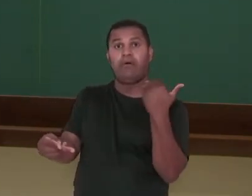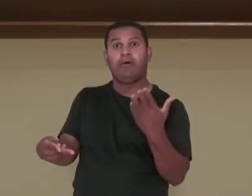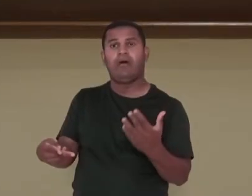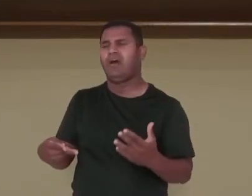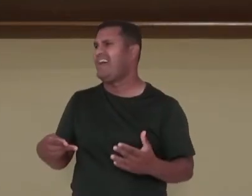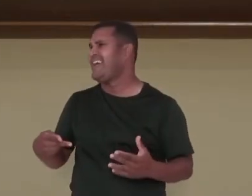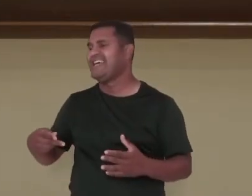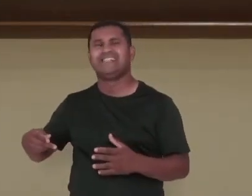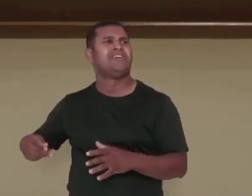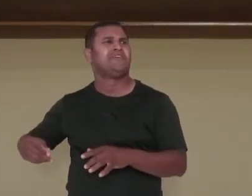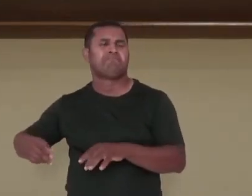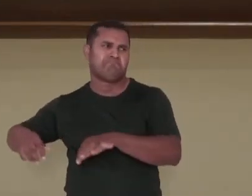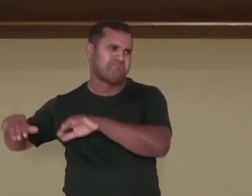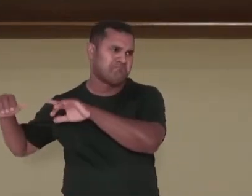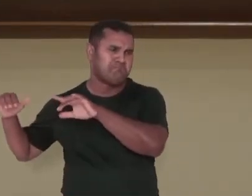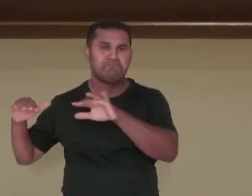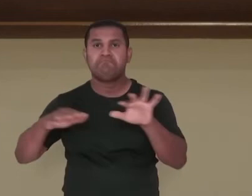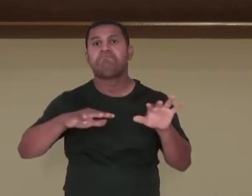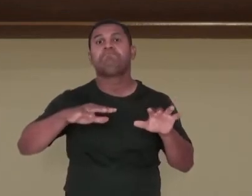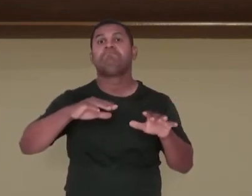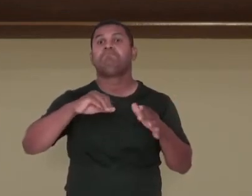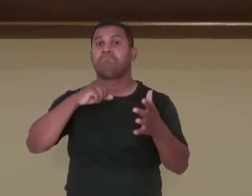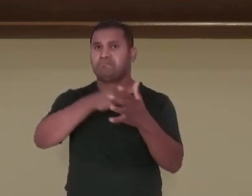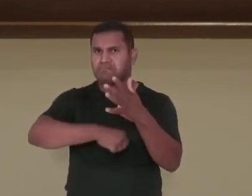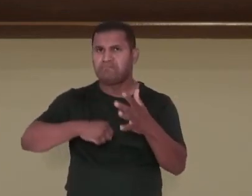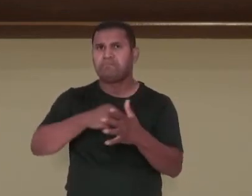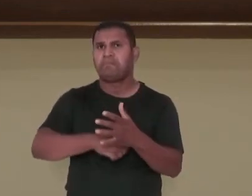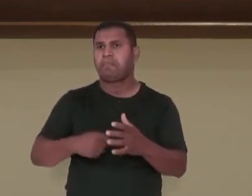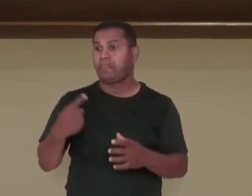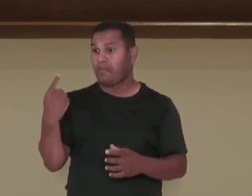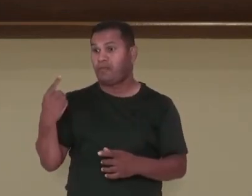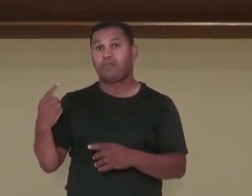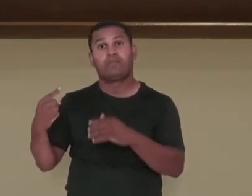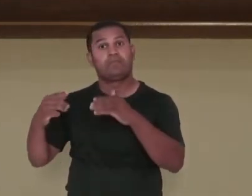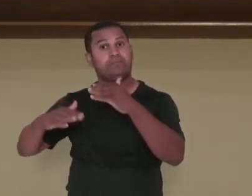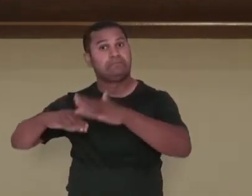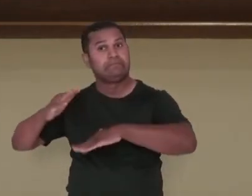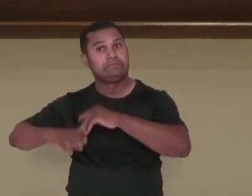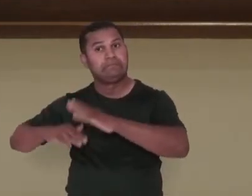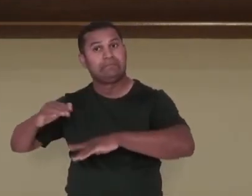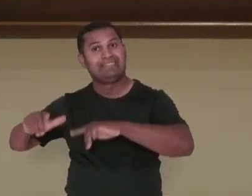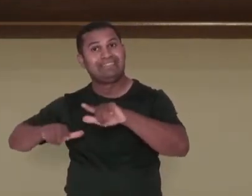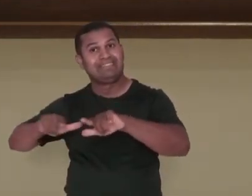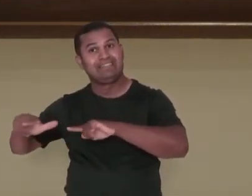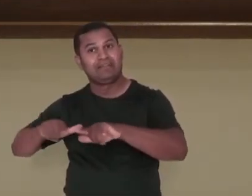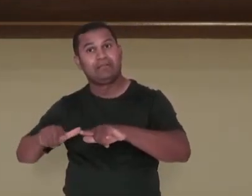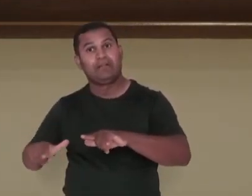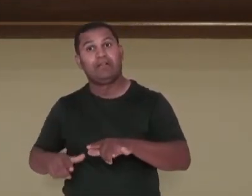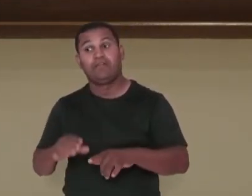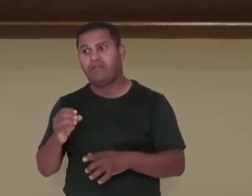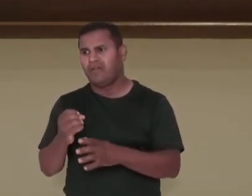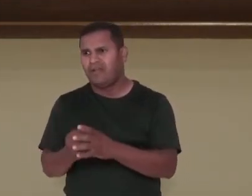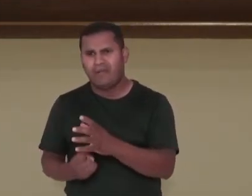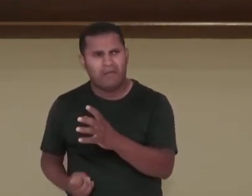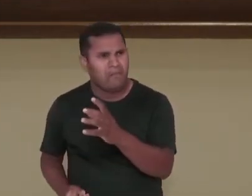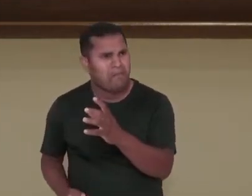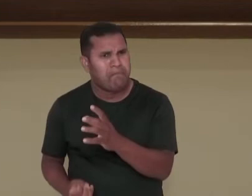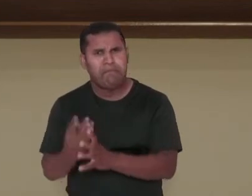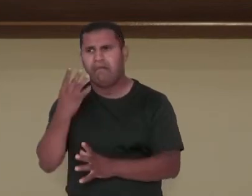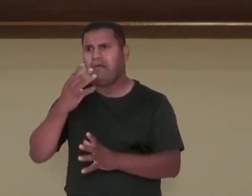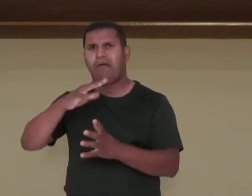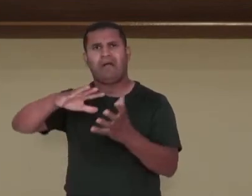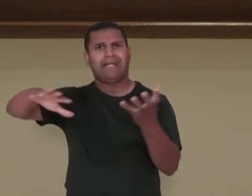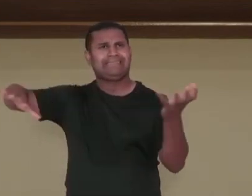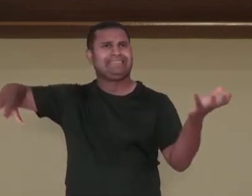e tentando também ver essa situação da morte de um operário, ela vai acabar sendo um estopim para uma greve